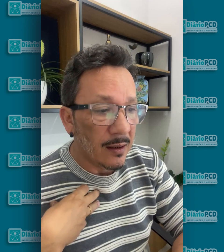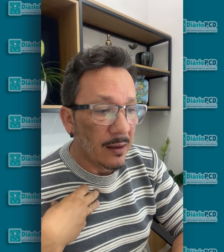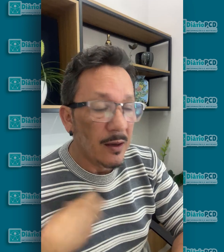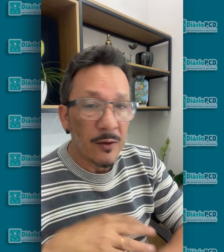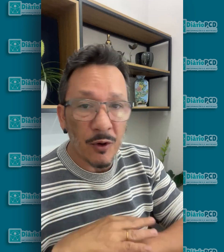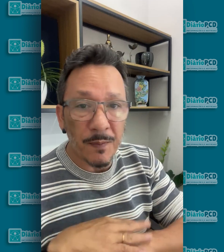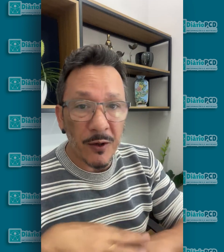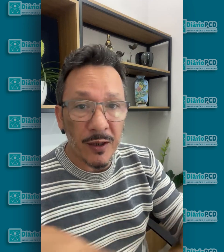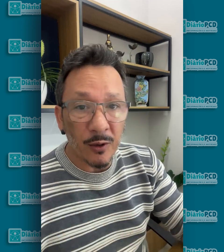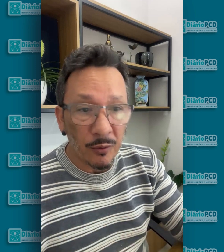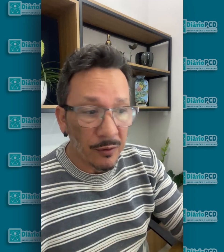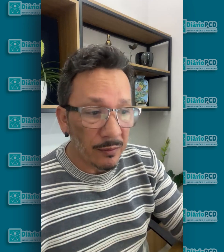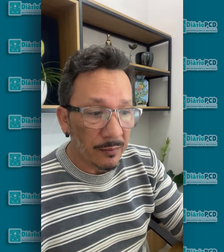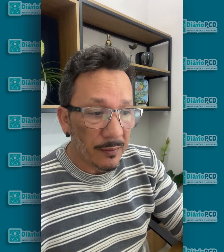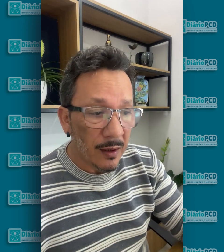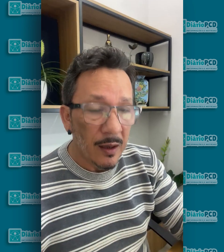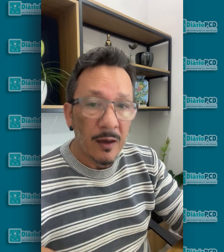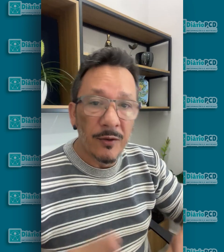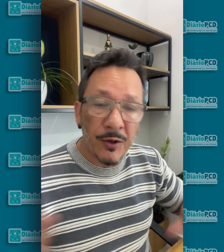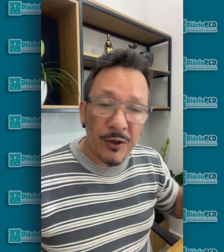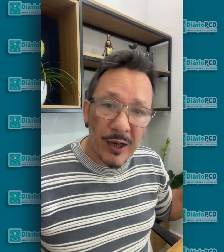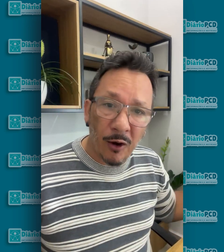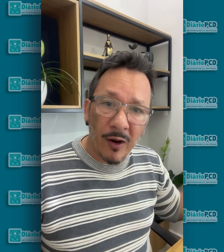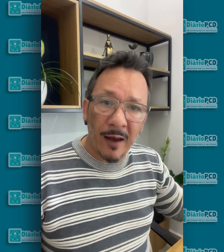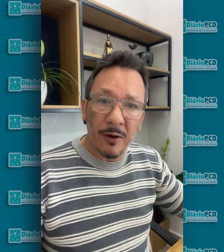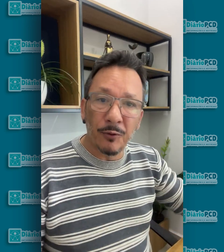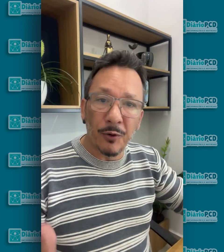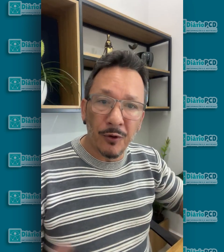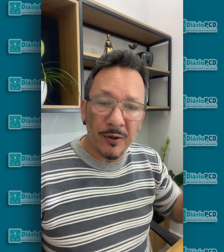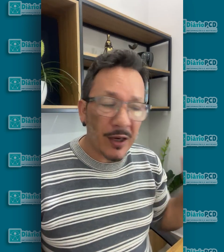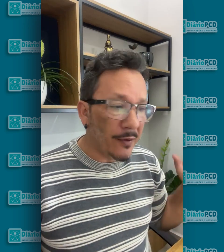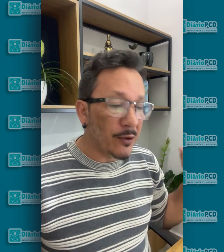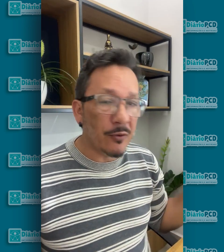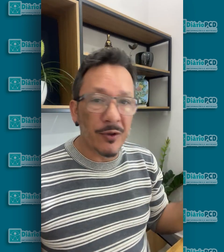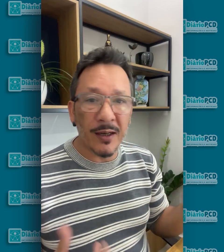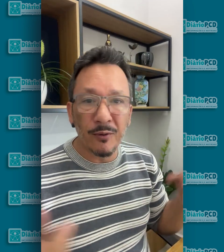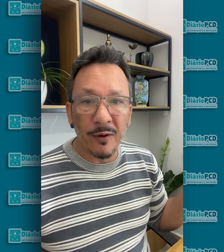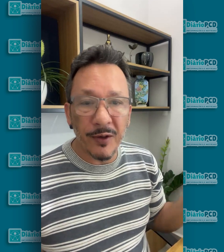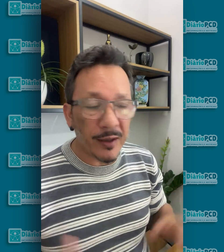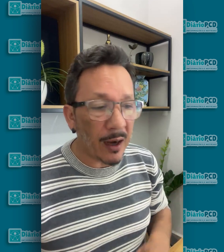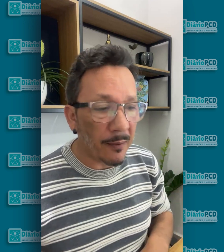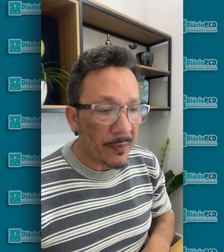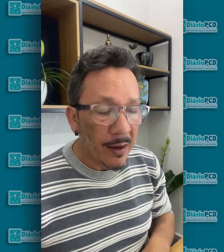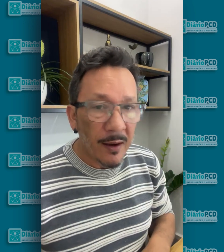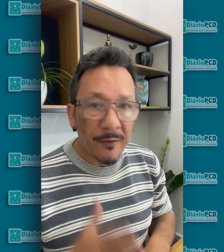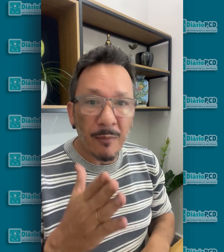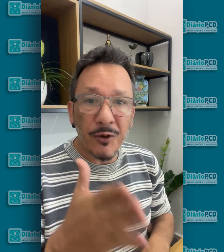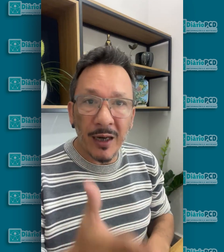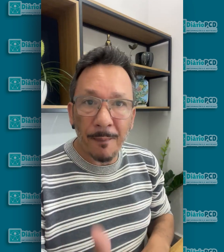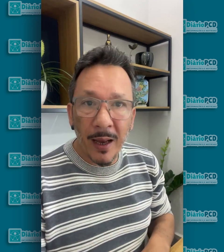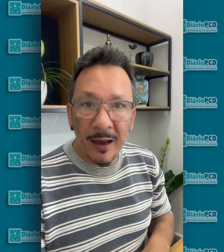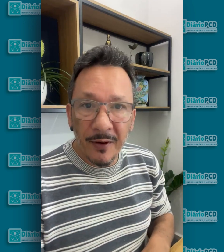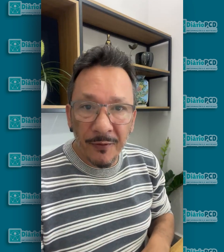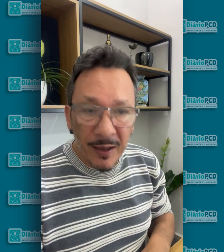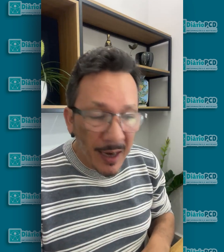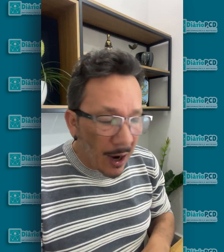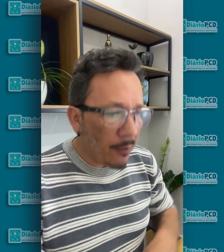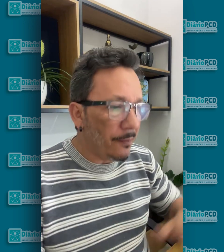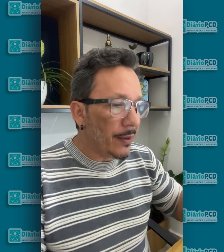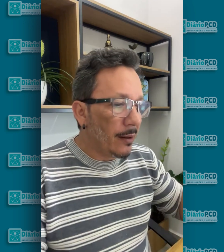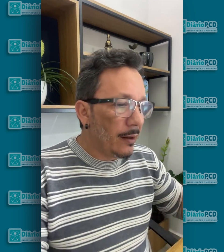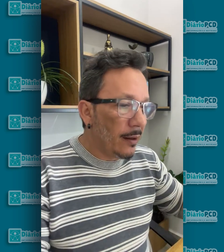fazia? Suspendia tudo, dialogava com todo mundo. Gente, vamos discutir aqui um novo edital. Vamos tirar a